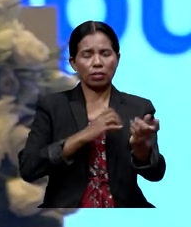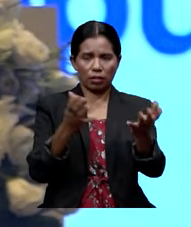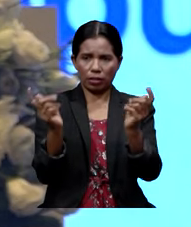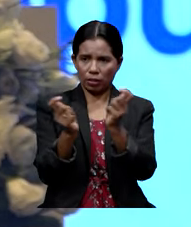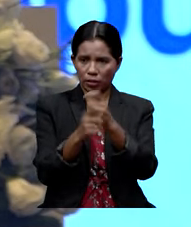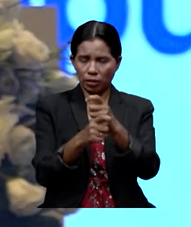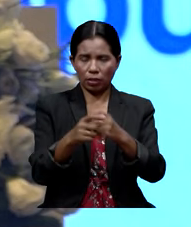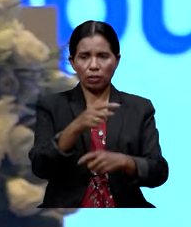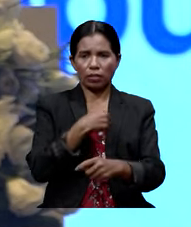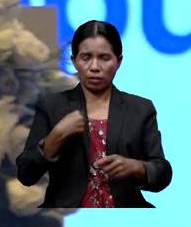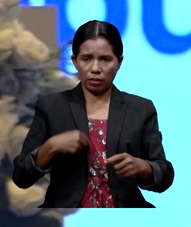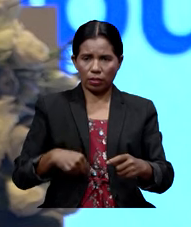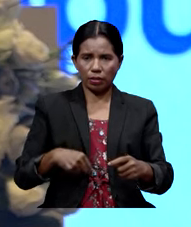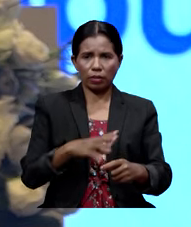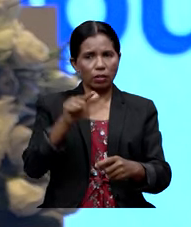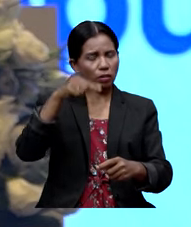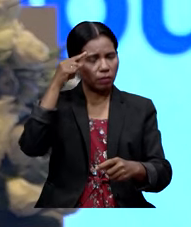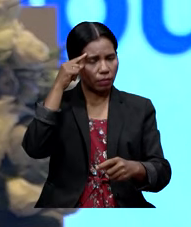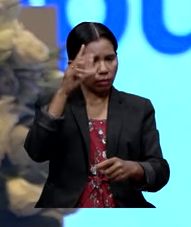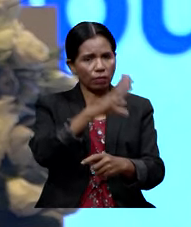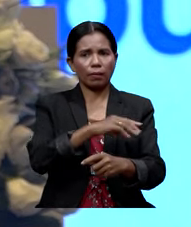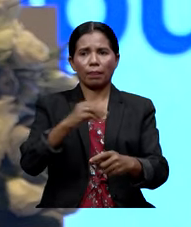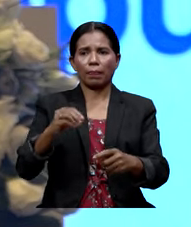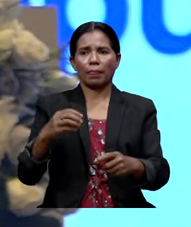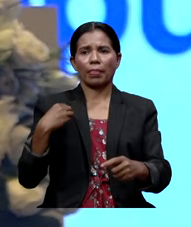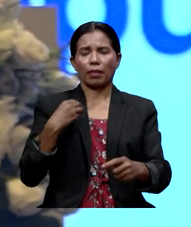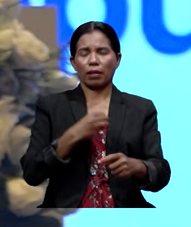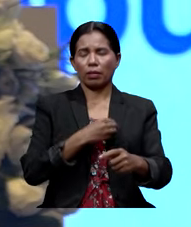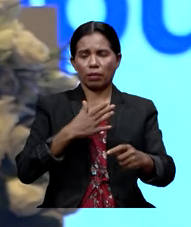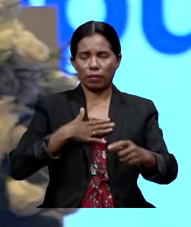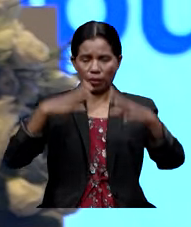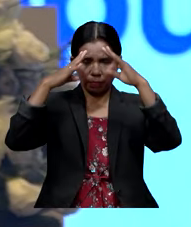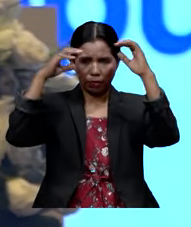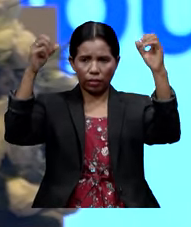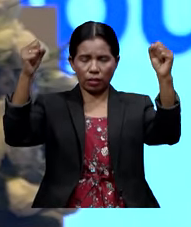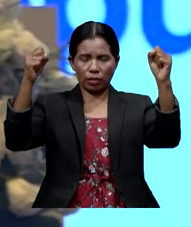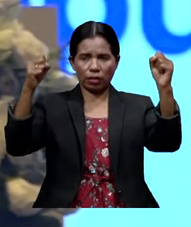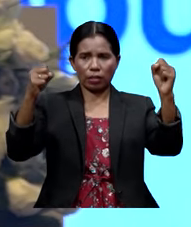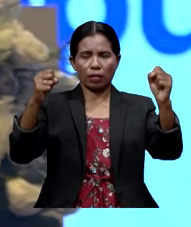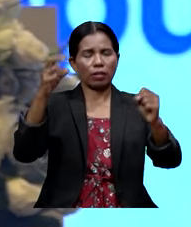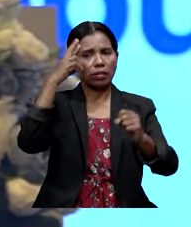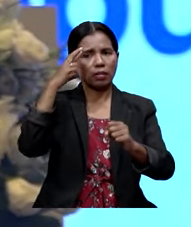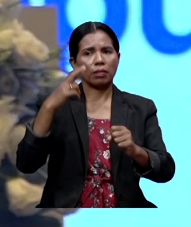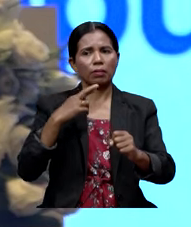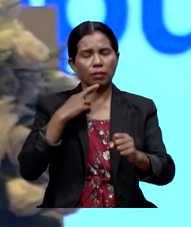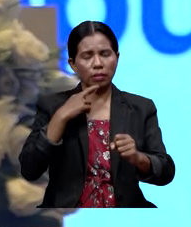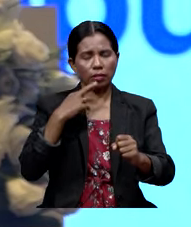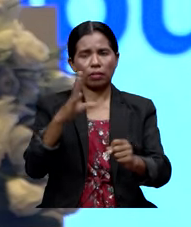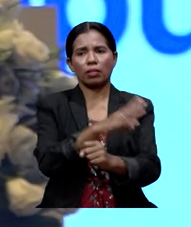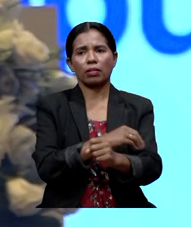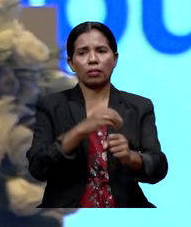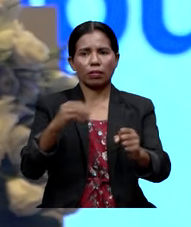of China and the government, and also our President, President Ramazotta and Minister,